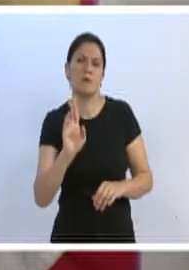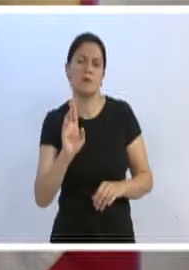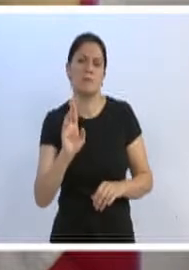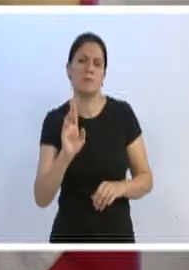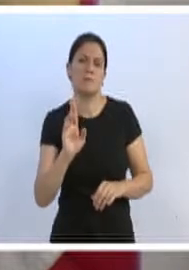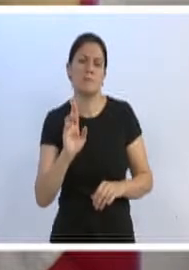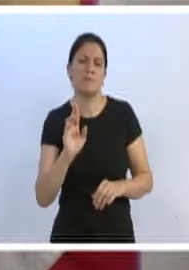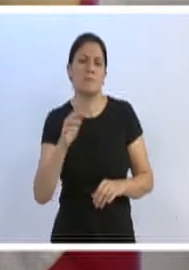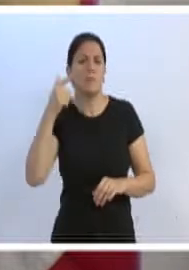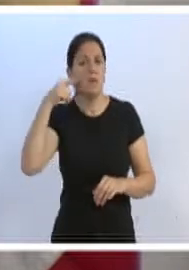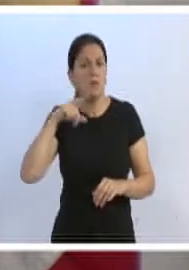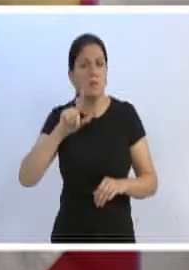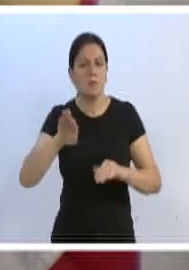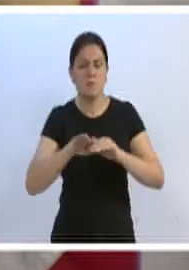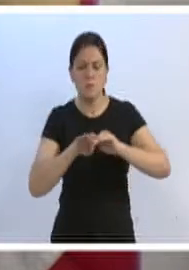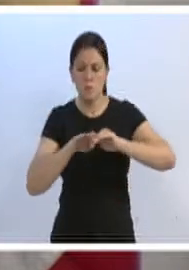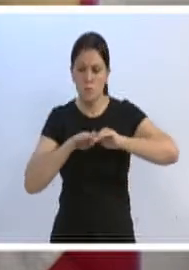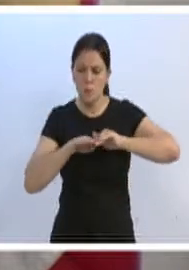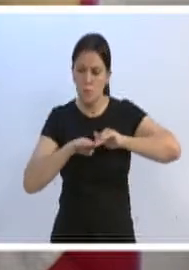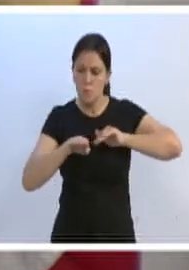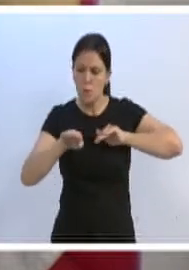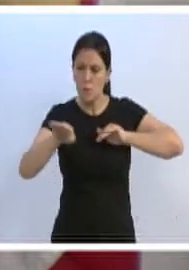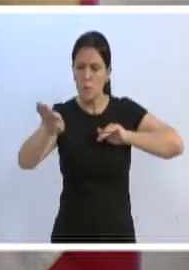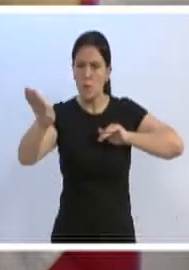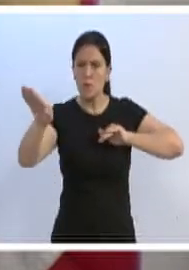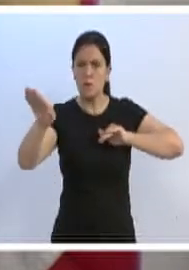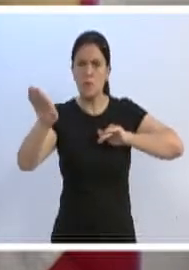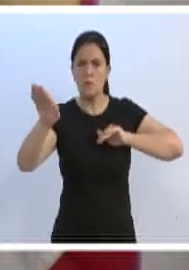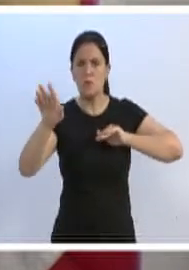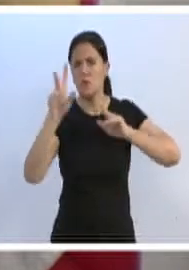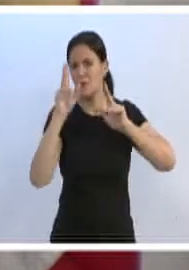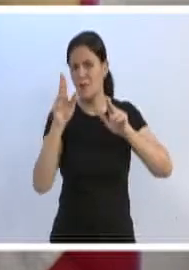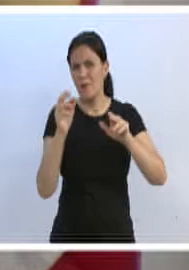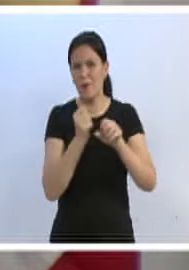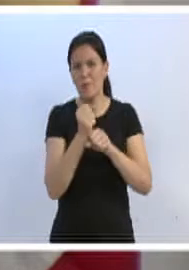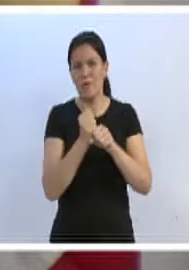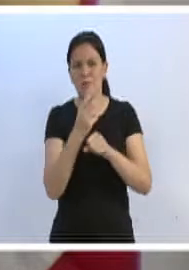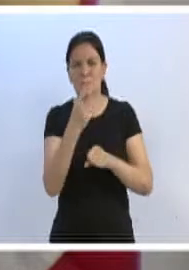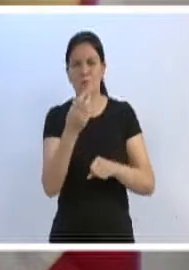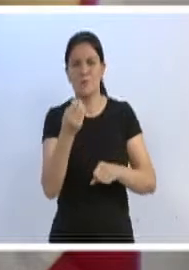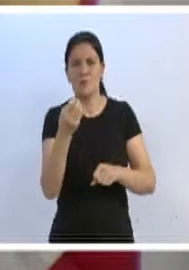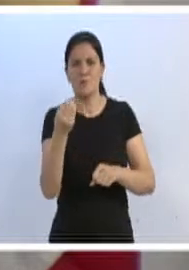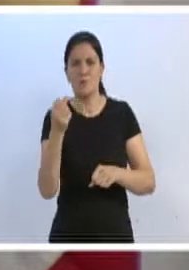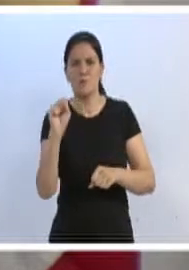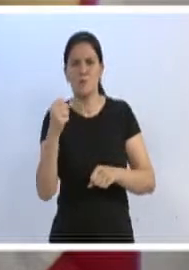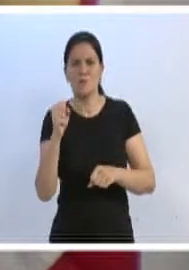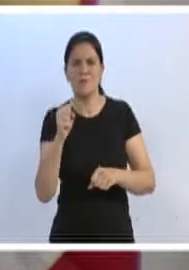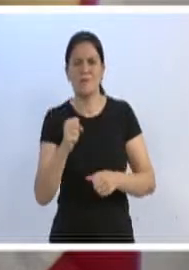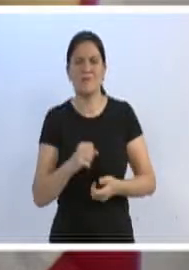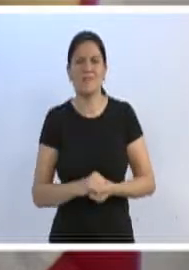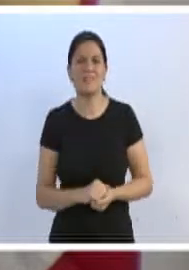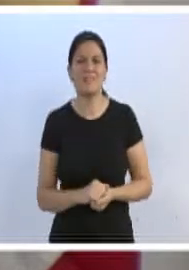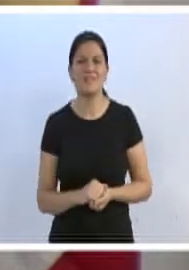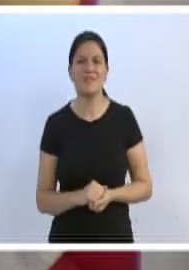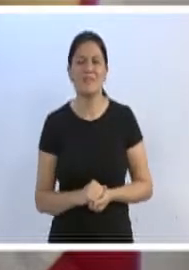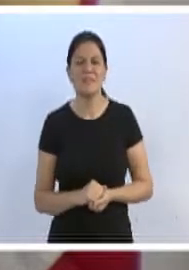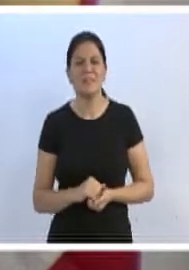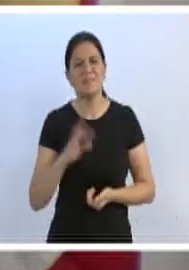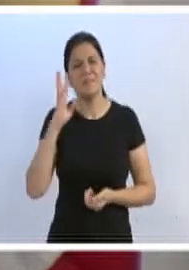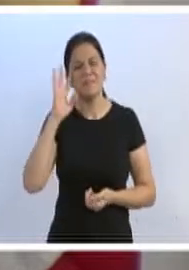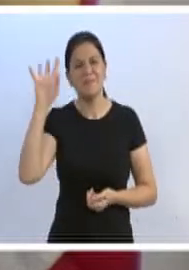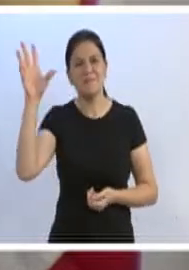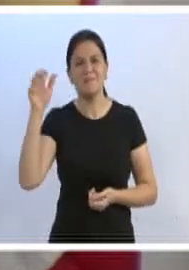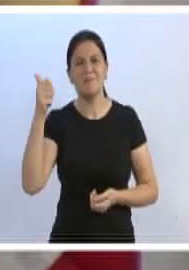deixar aquela pista como estava em 2008 imagem 150 mil